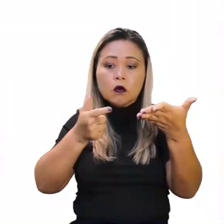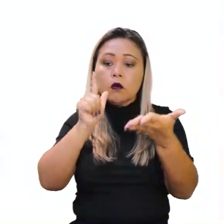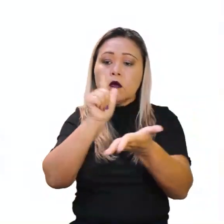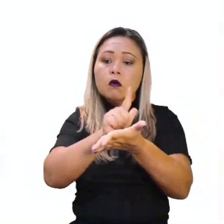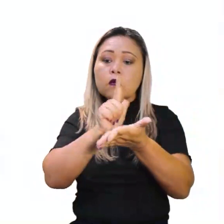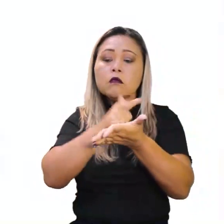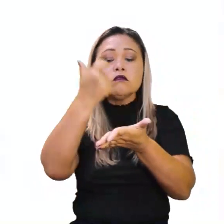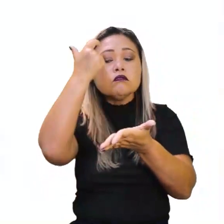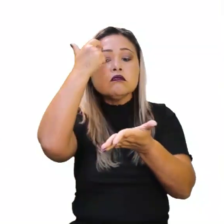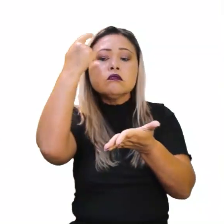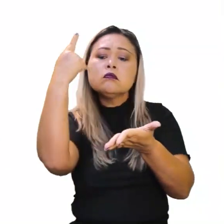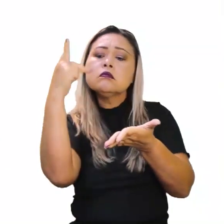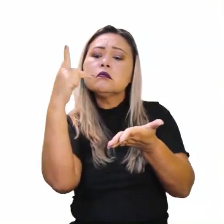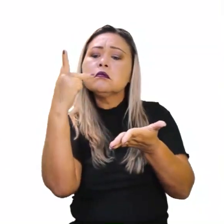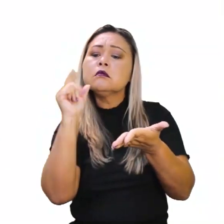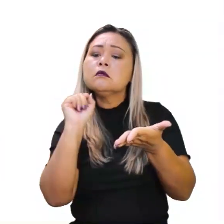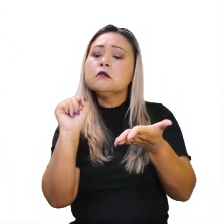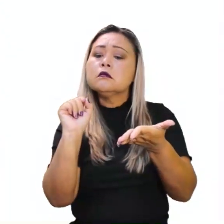papel as suas ideias,